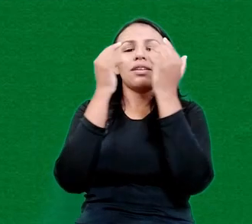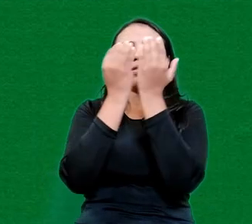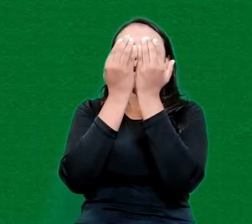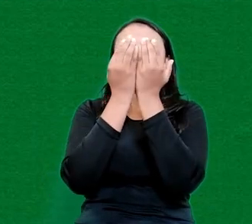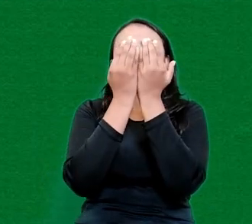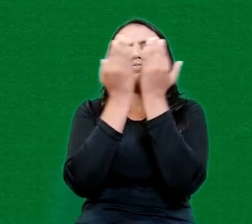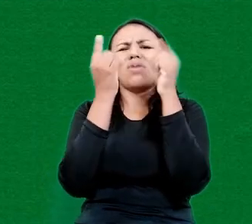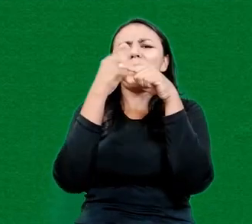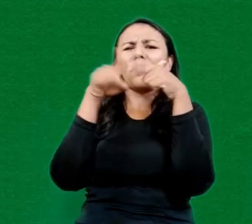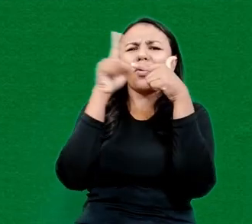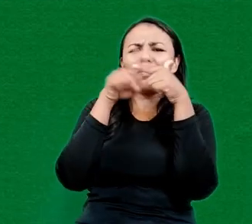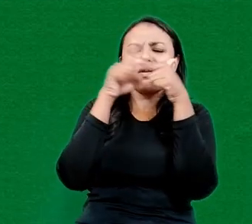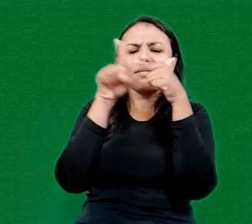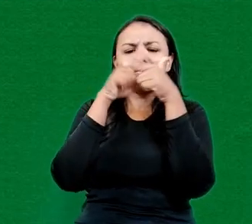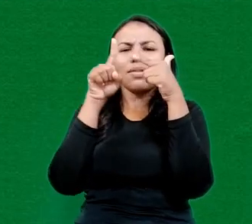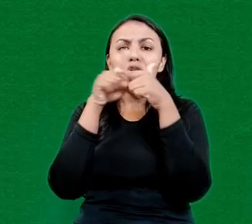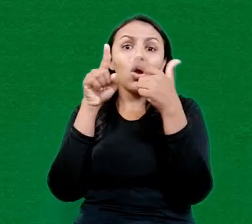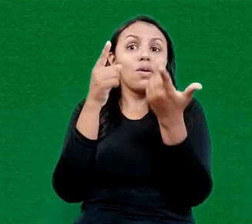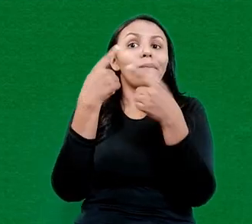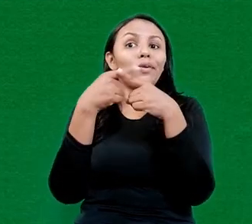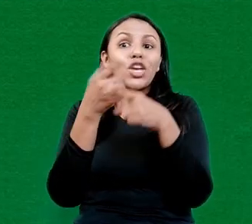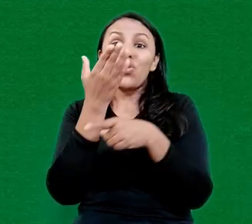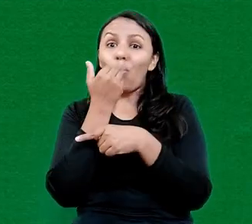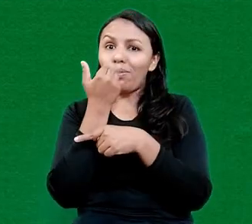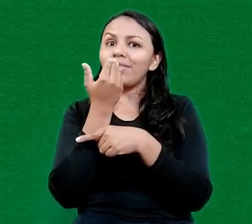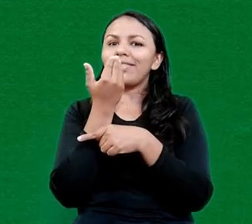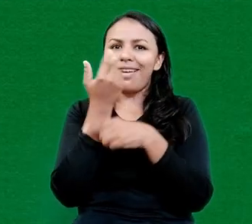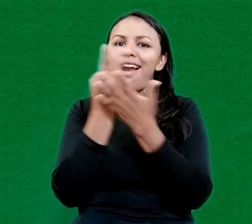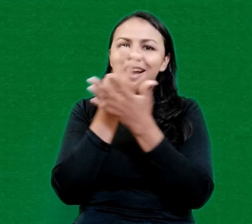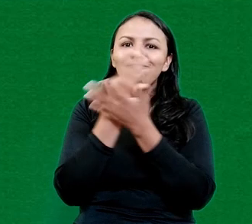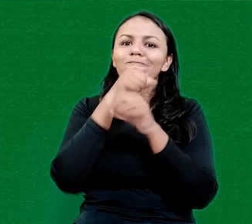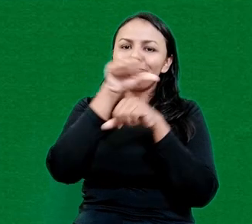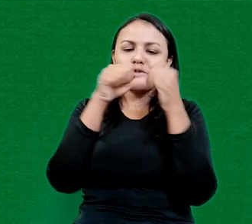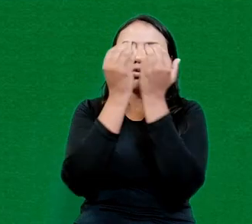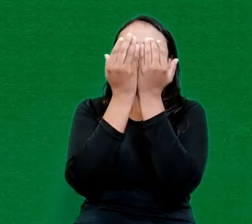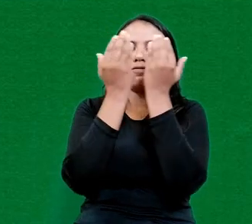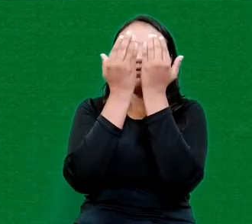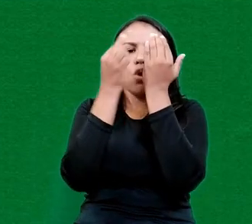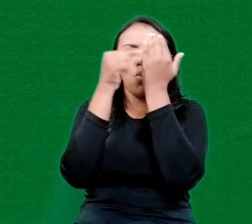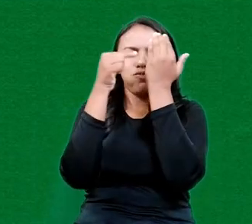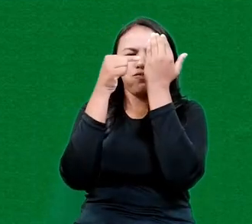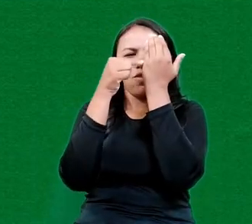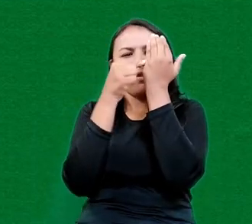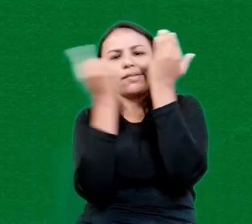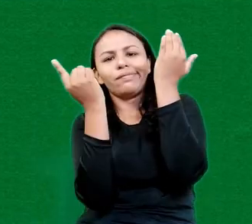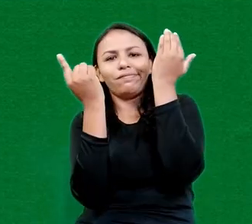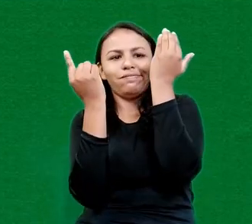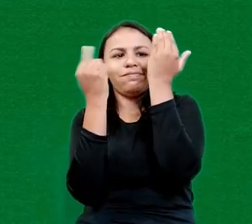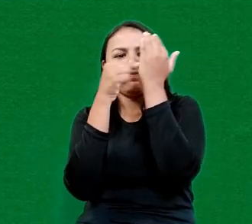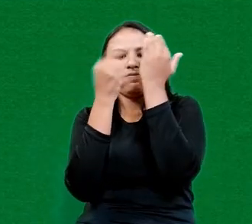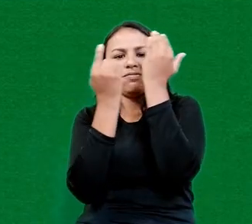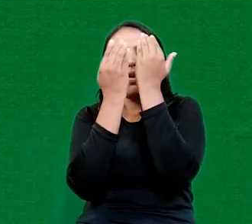algum abalo, quando através dos alimentos eu modifico essas estruturas de junções comunicantes, eu abro aqui